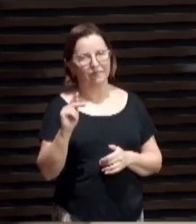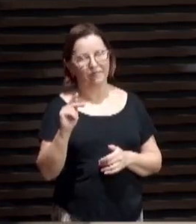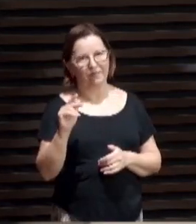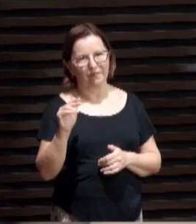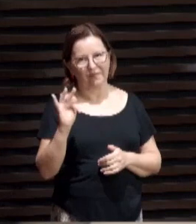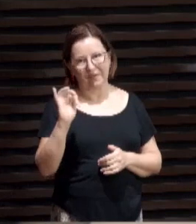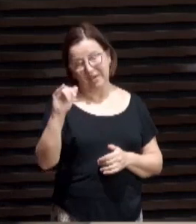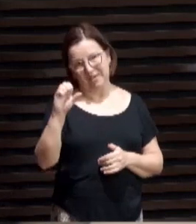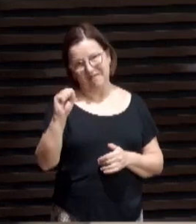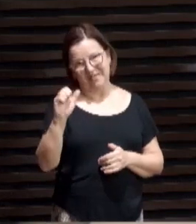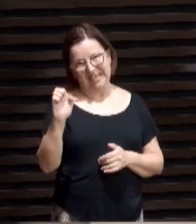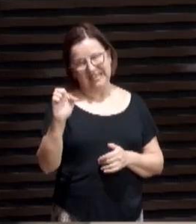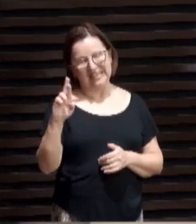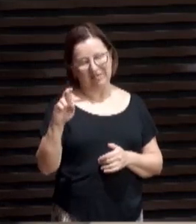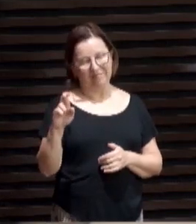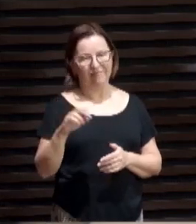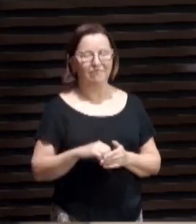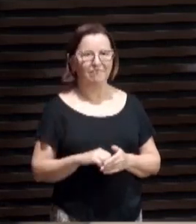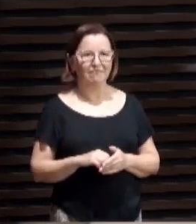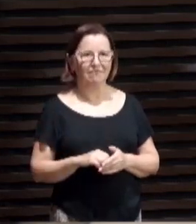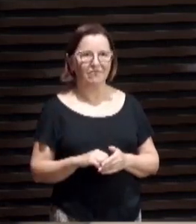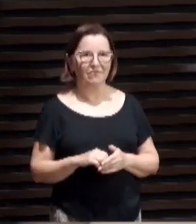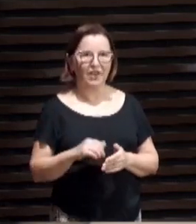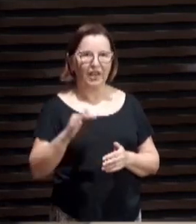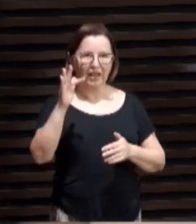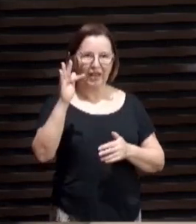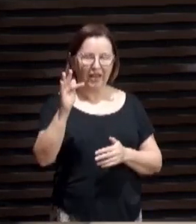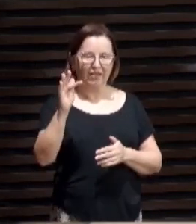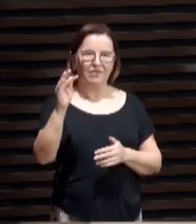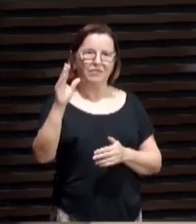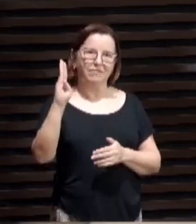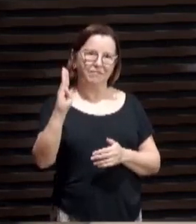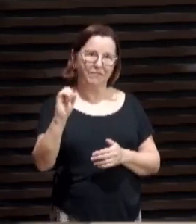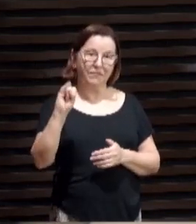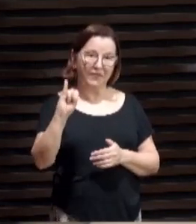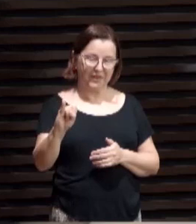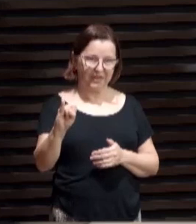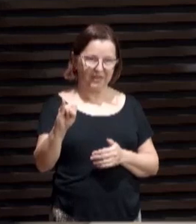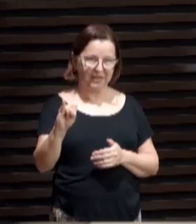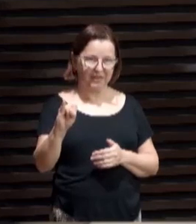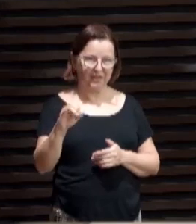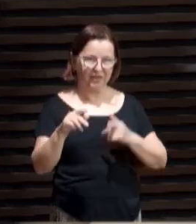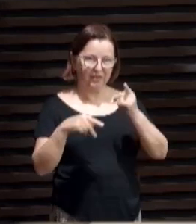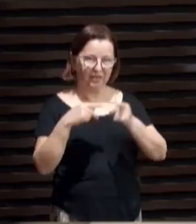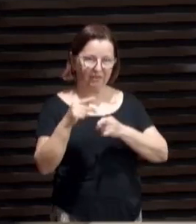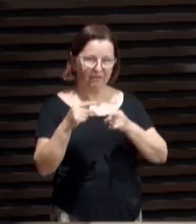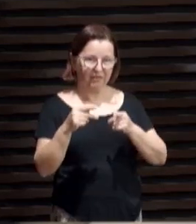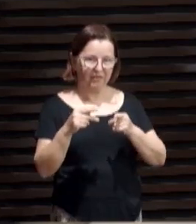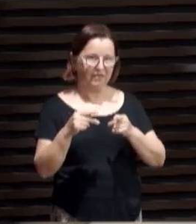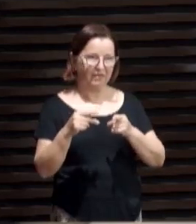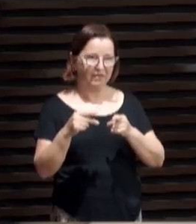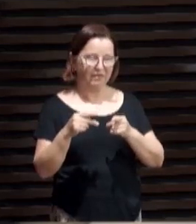O FDA está dando autorização do primeiro remédio para o tratamento da queda de